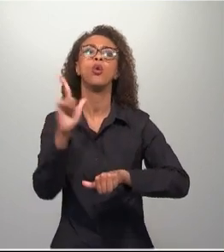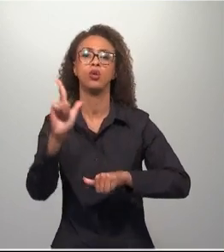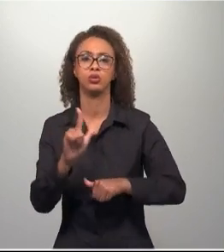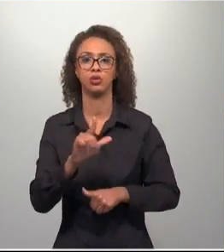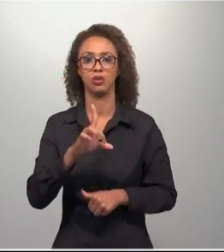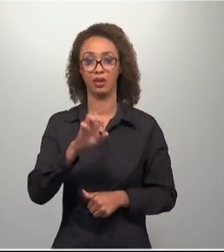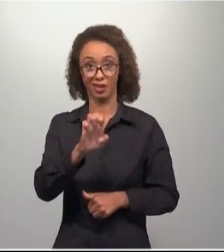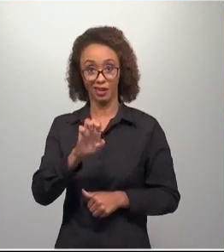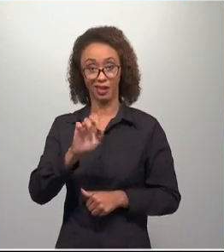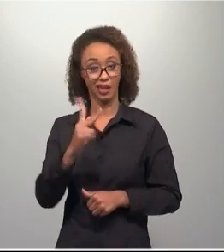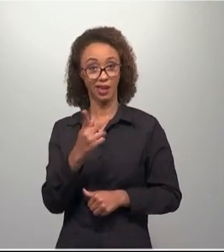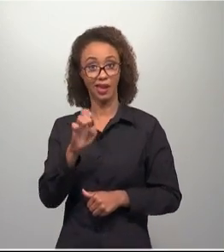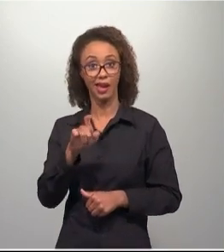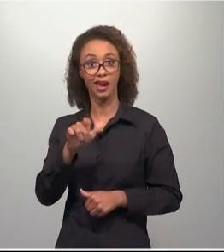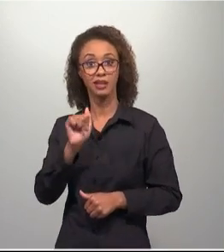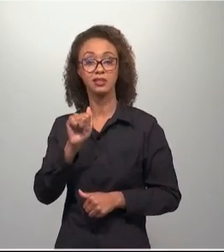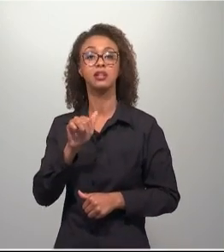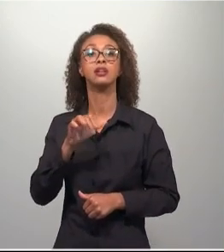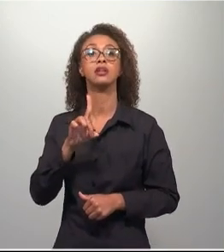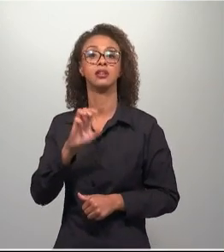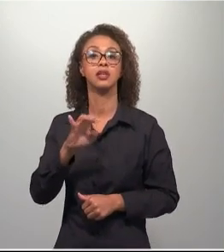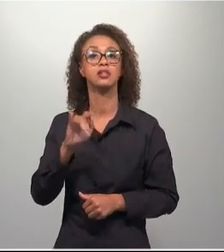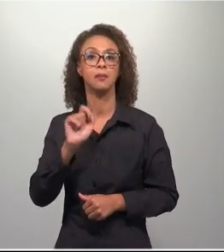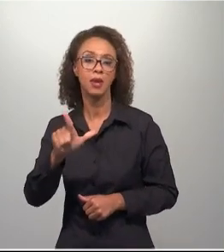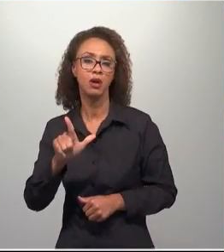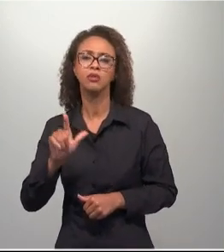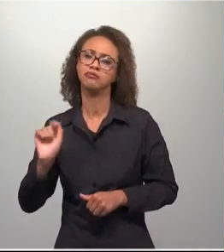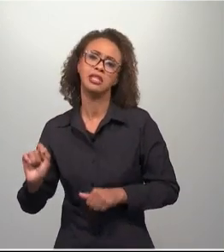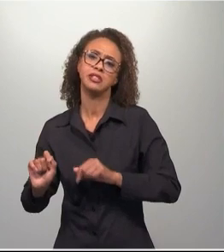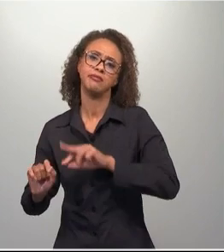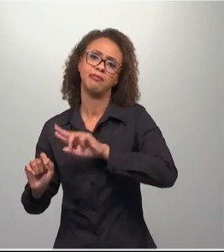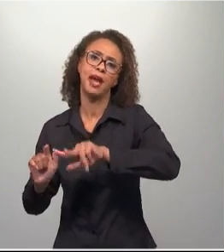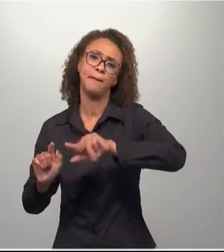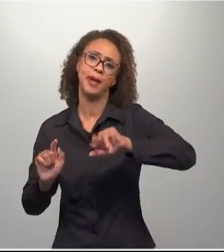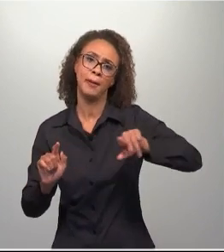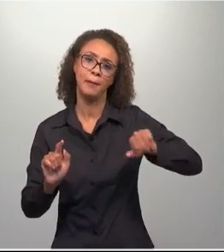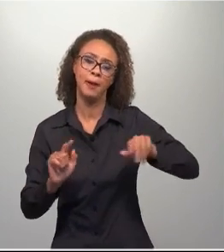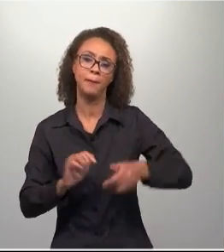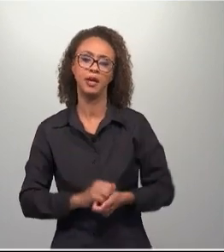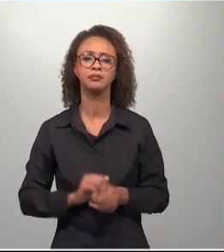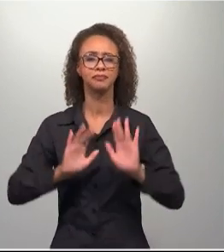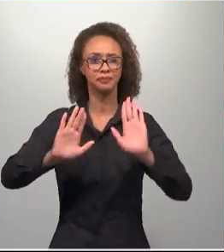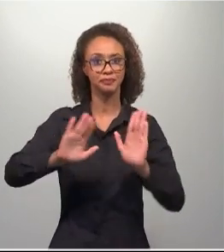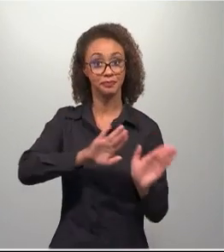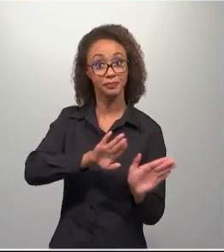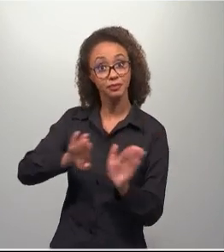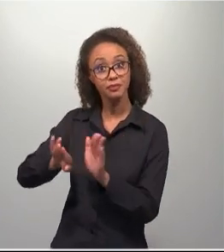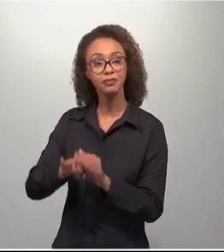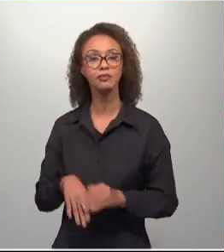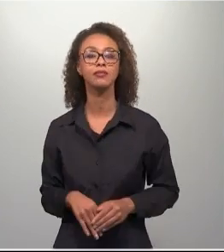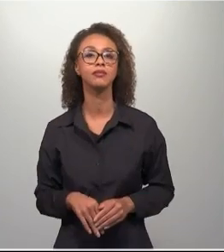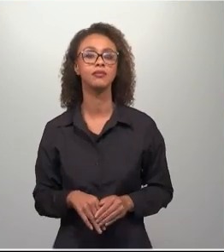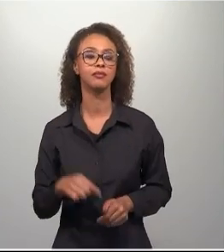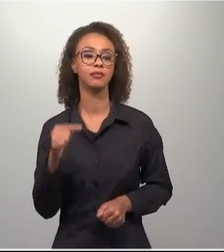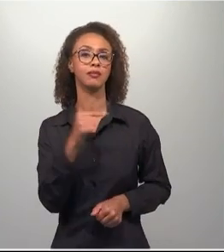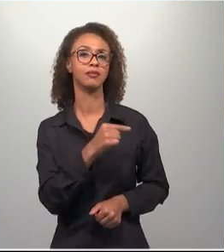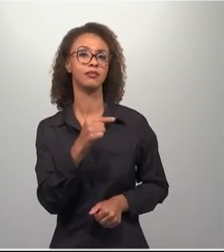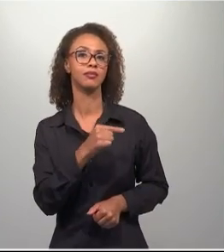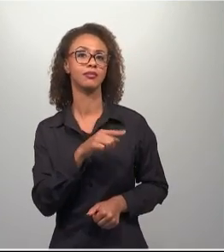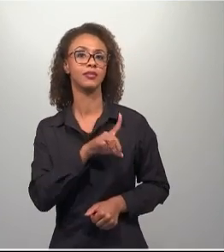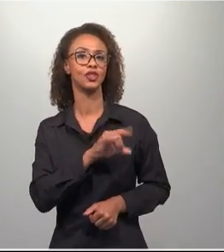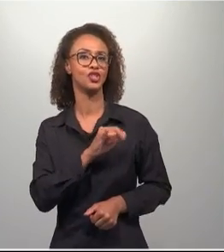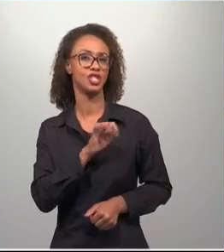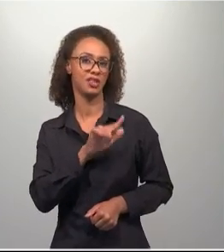4 e livina 1 114 no binário a exemplo do que tínhamos no